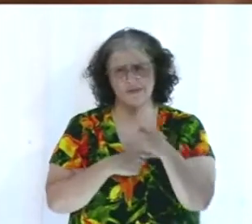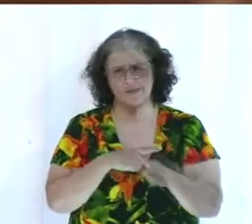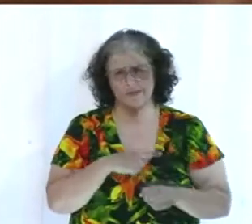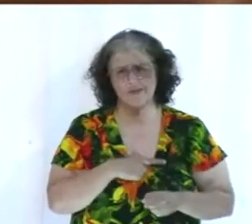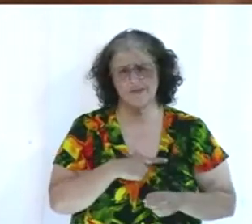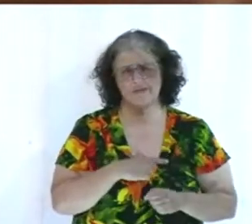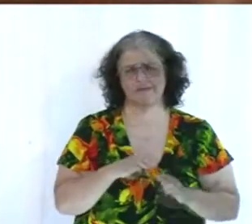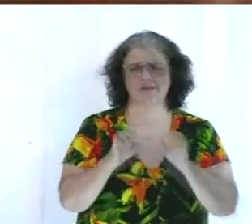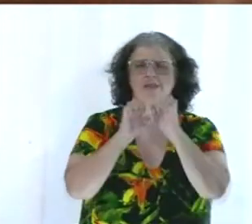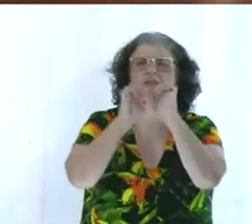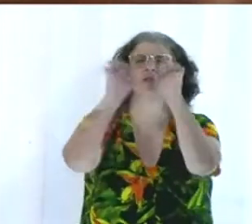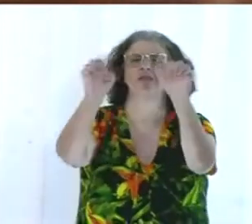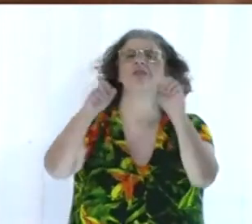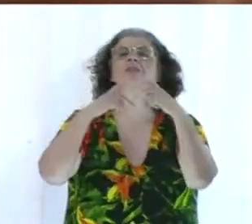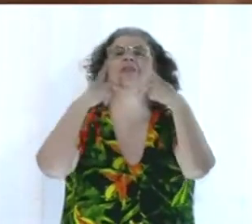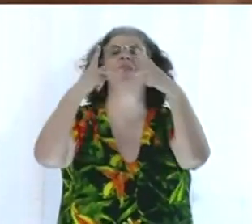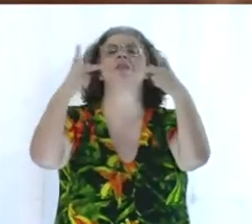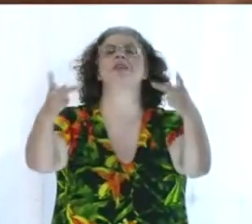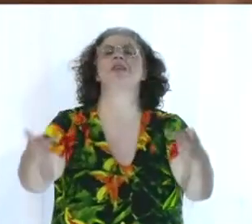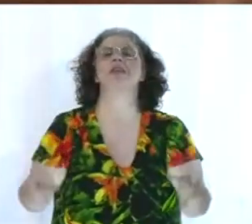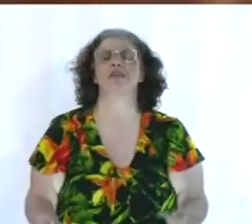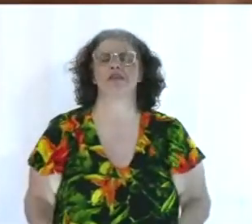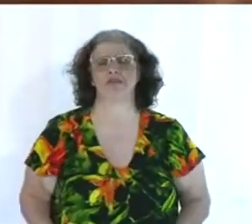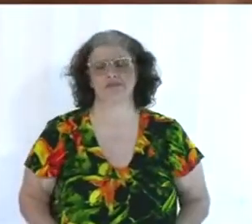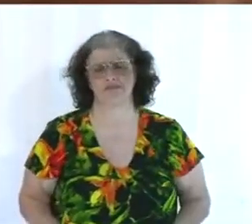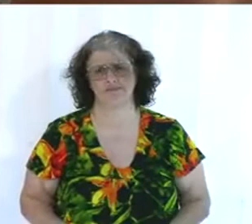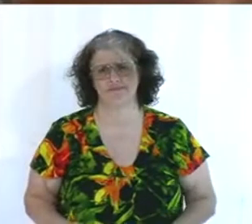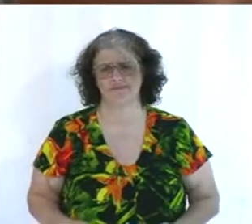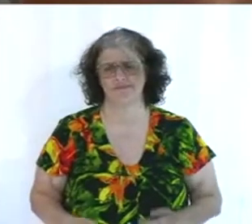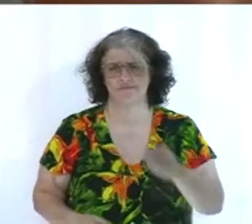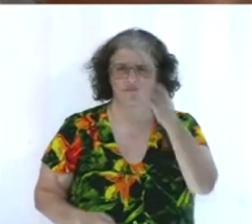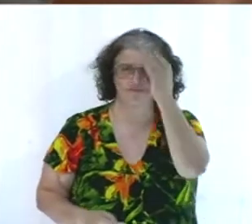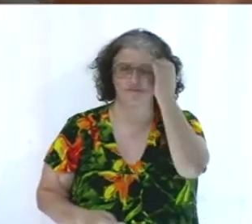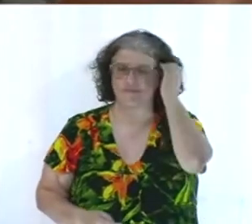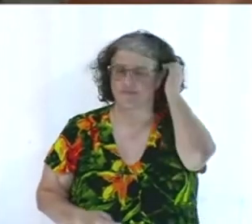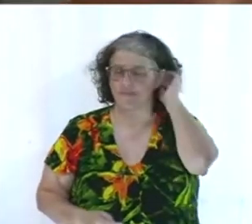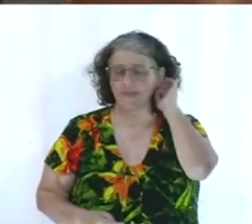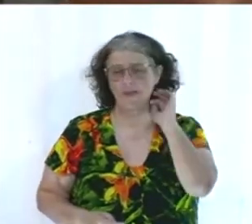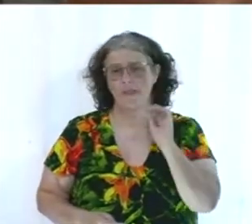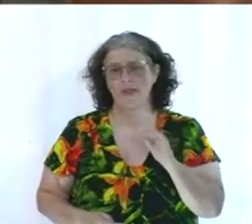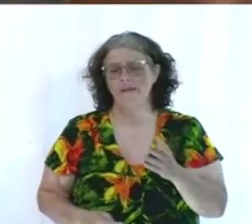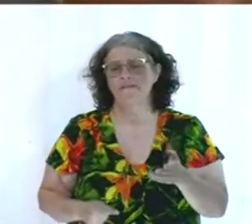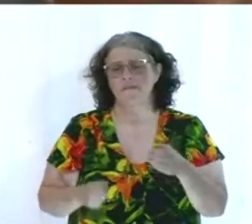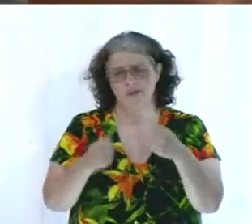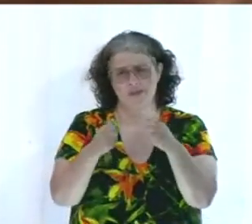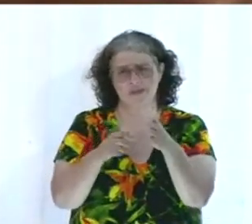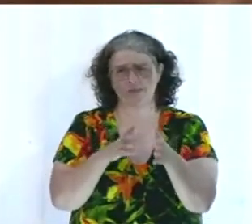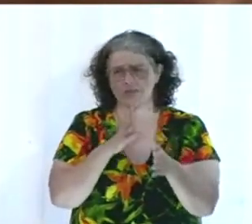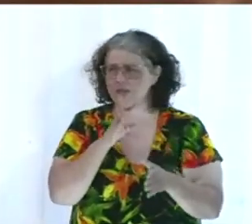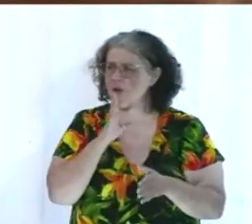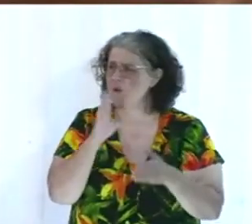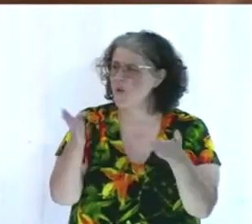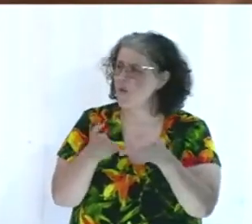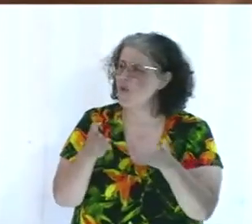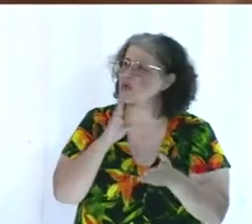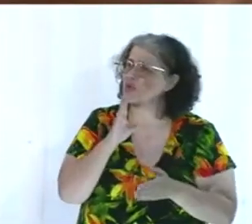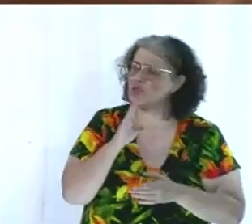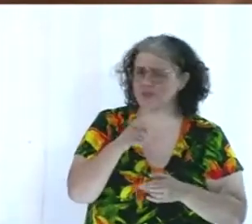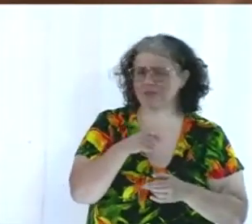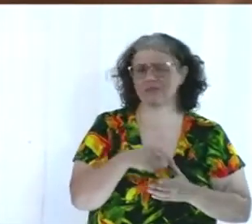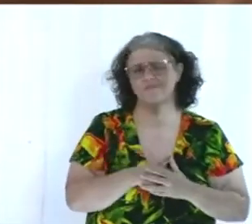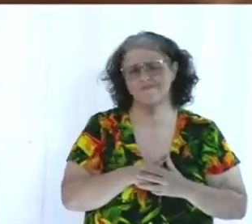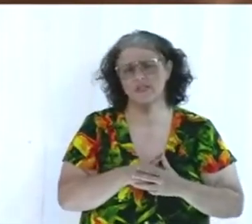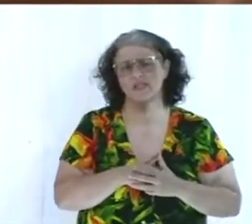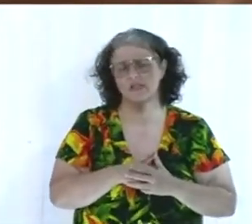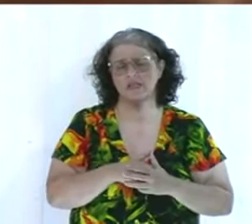Você talvez tenha a capacidade hoje de dizer: pastor, eu conheço várias doutrinas que estão sendo pregadas por aí, a quilômetros e quilômetros de distância,